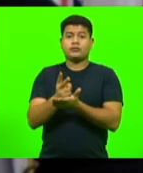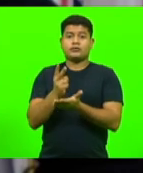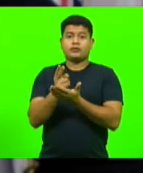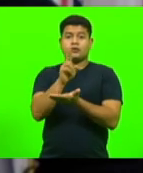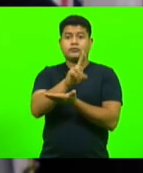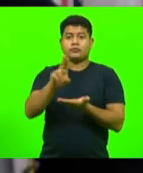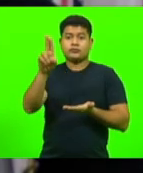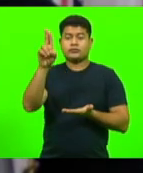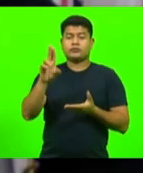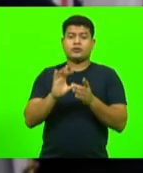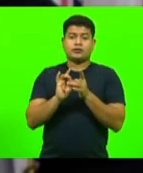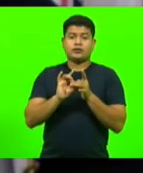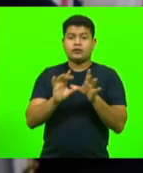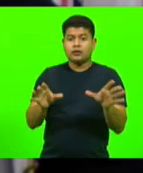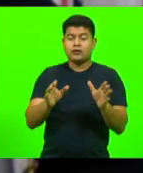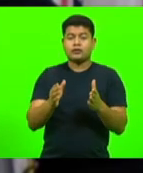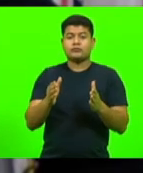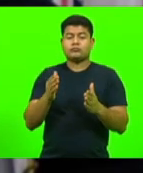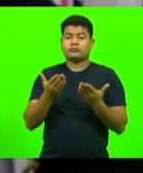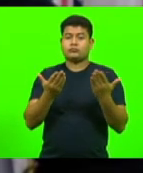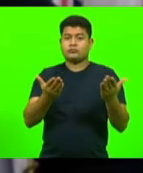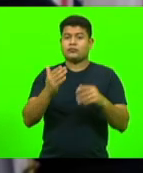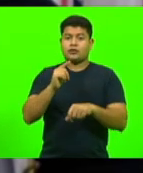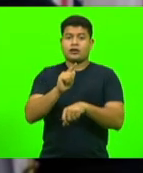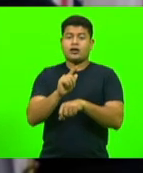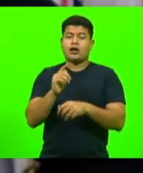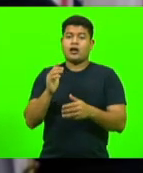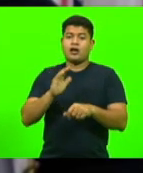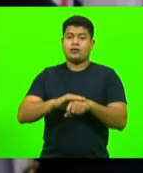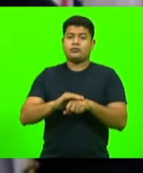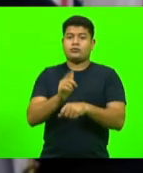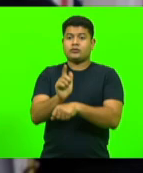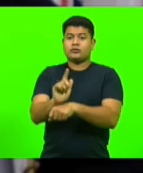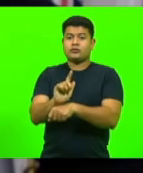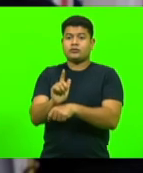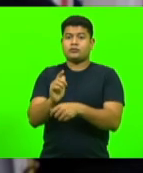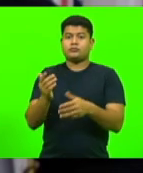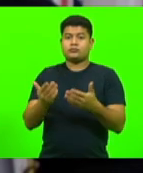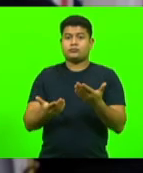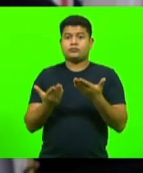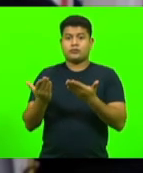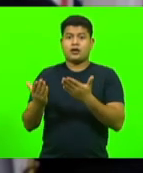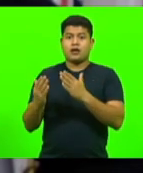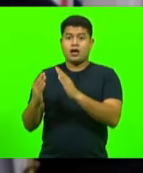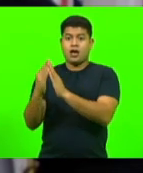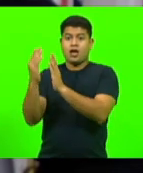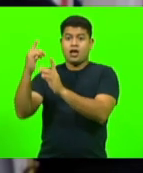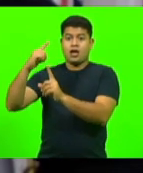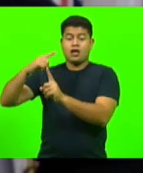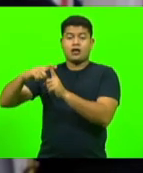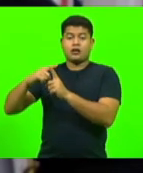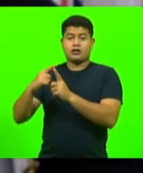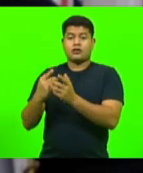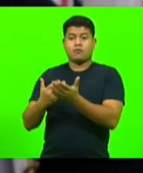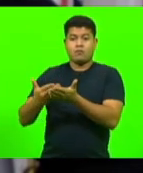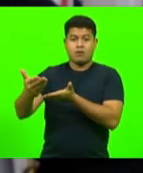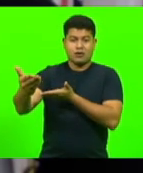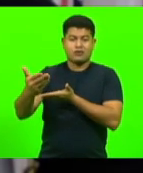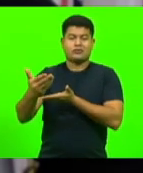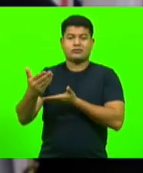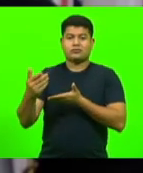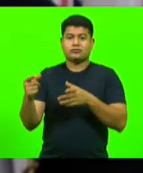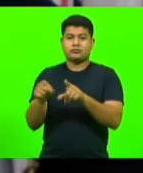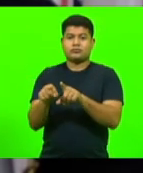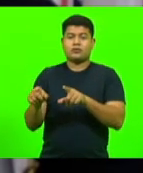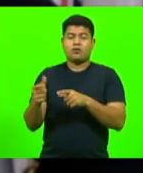cátedra é uma luta que começou contra a Igreja onde a universidade nasceu depois contra os governos e criou